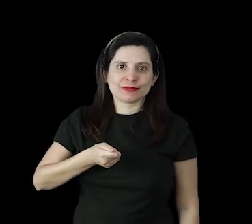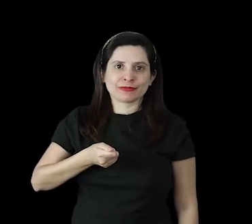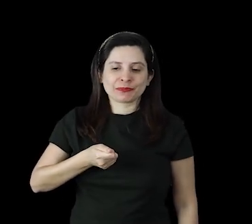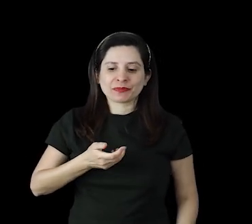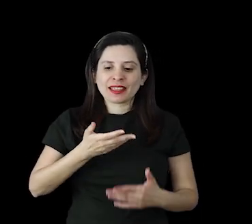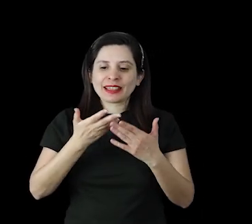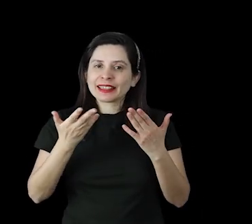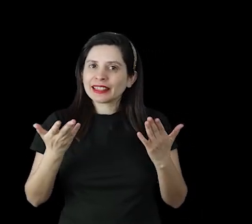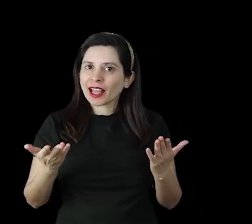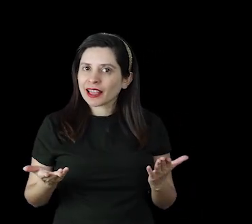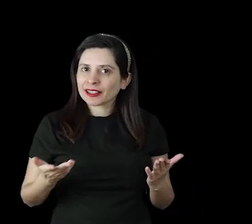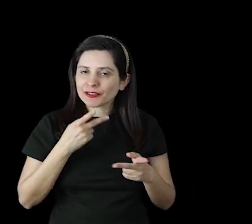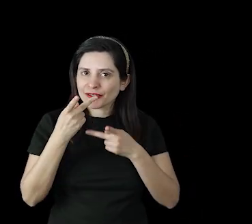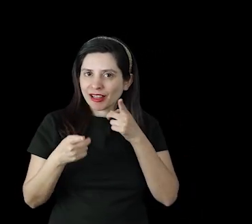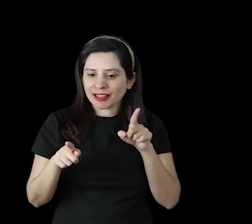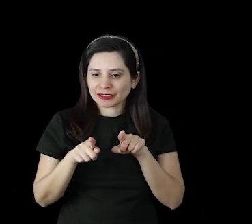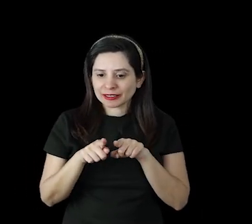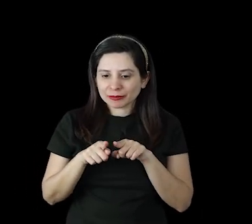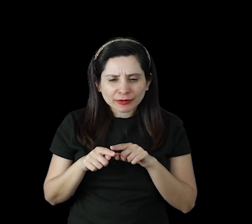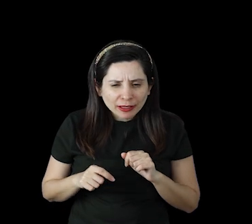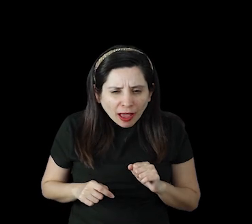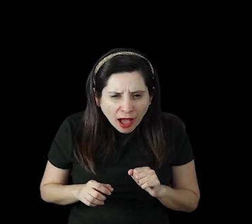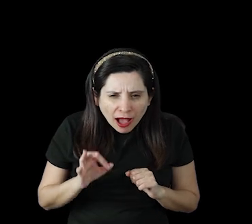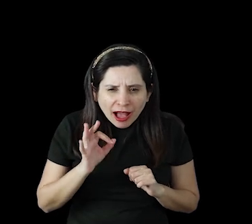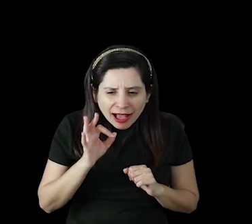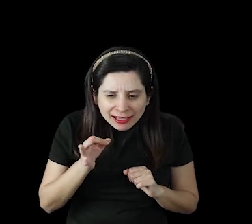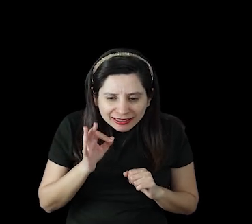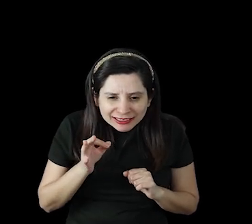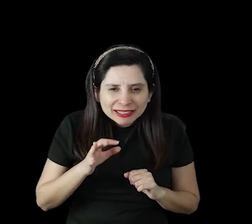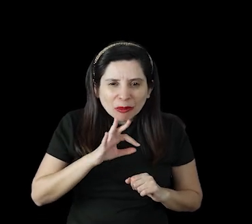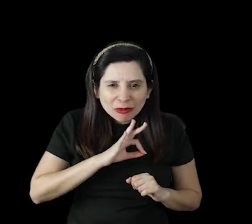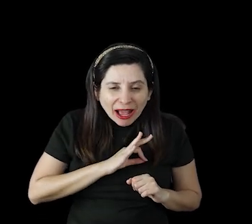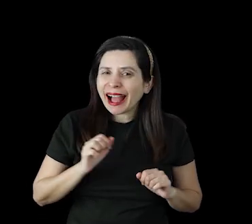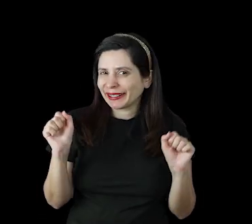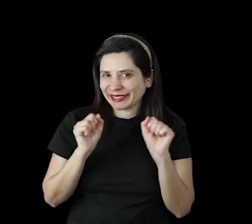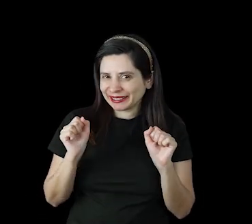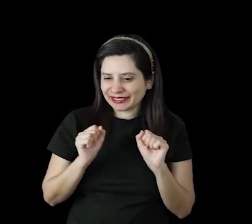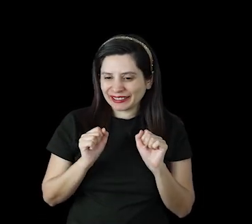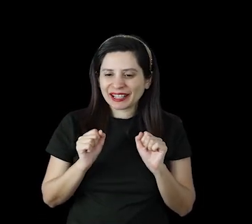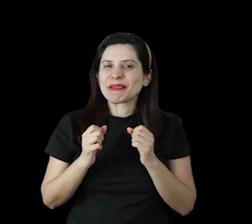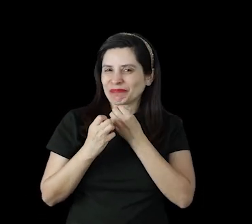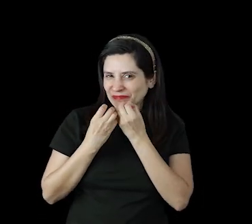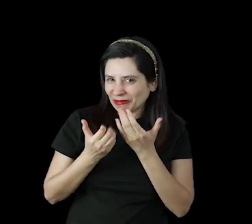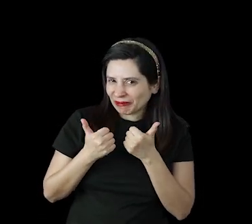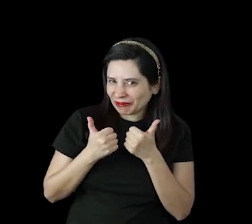entrando também por isso que a policial de Fargo é genial. Eu adoro. Aham, é muito